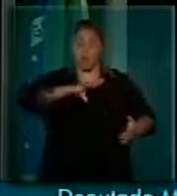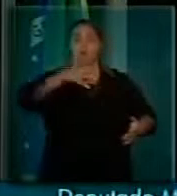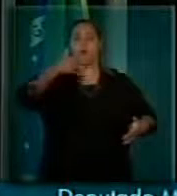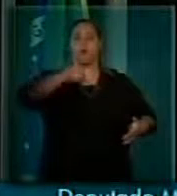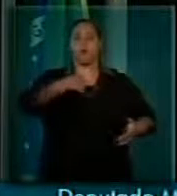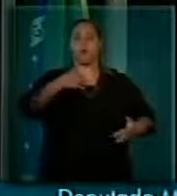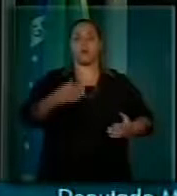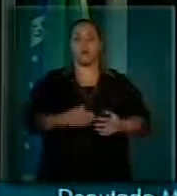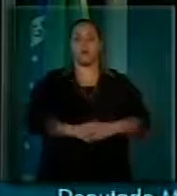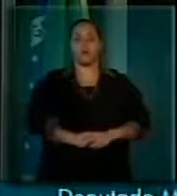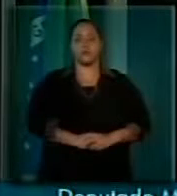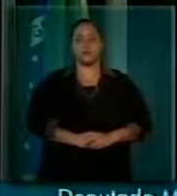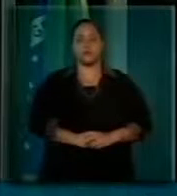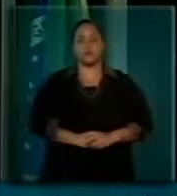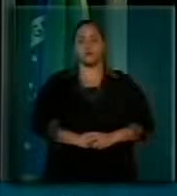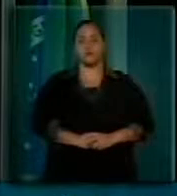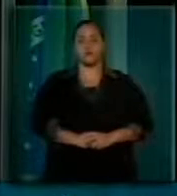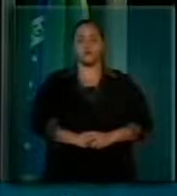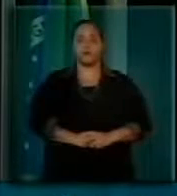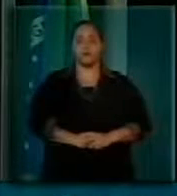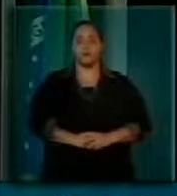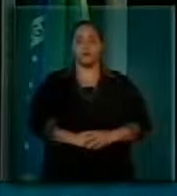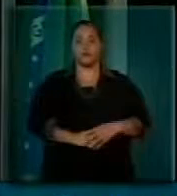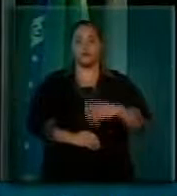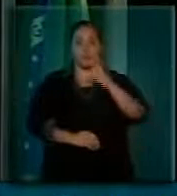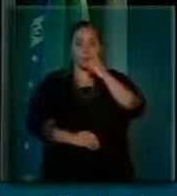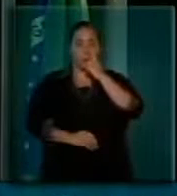elaboração dessas emendas. Já farei isso.